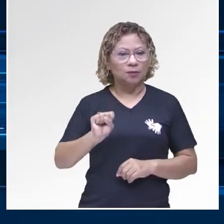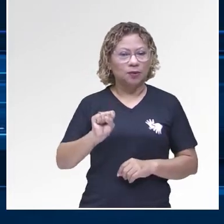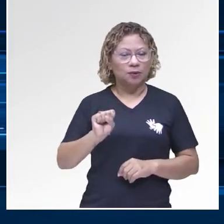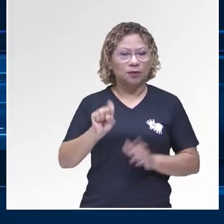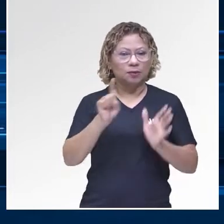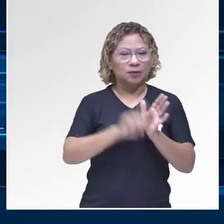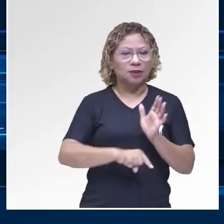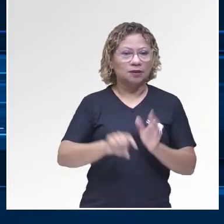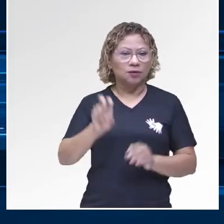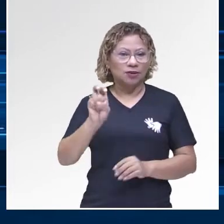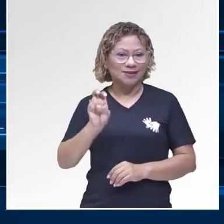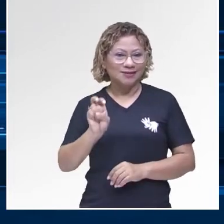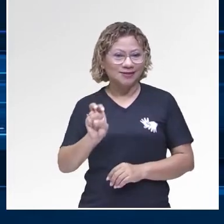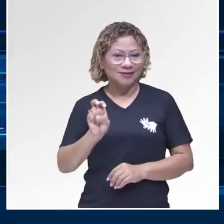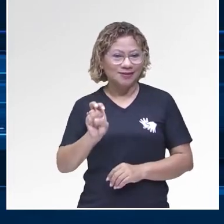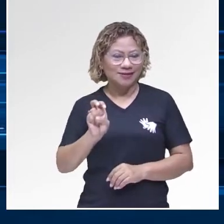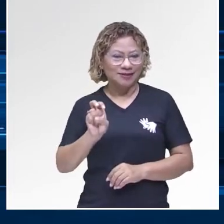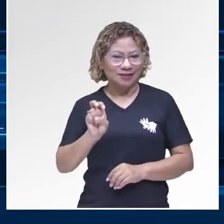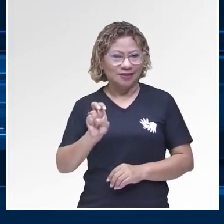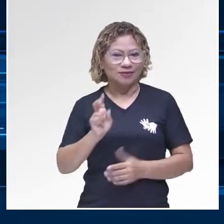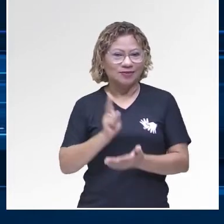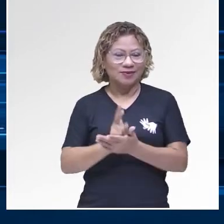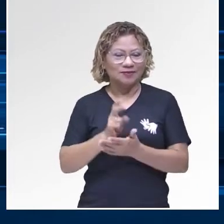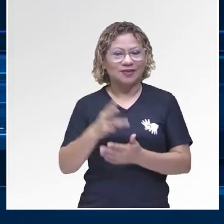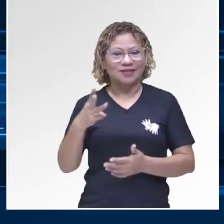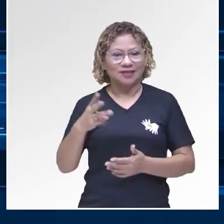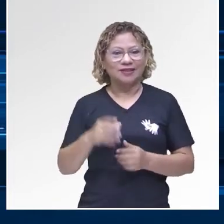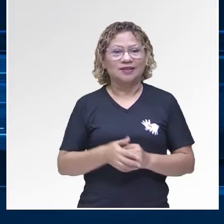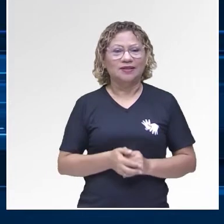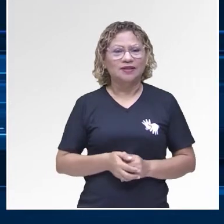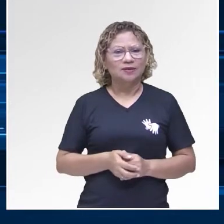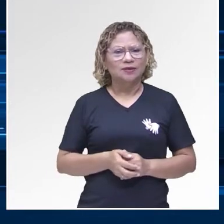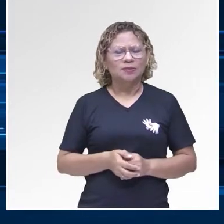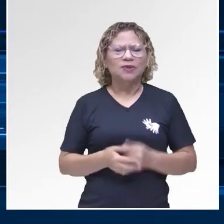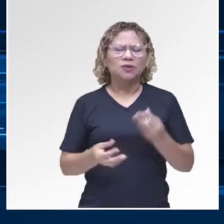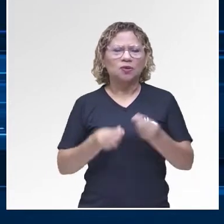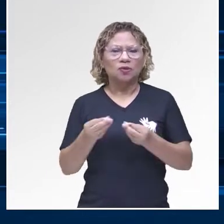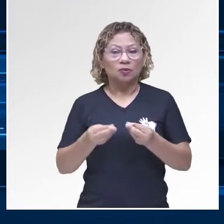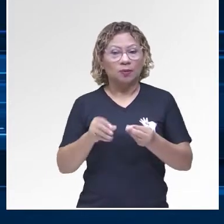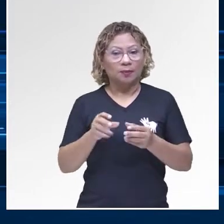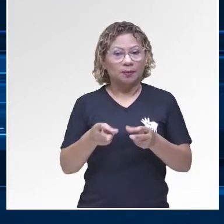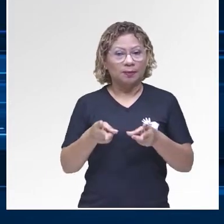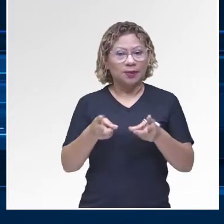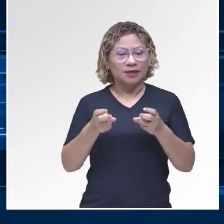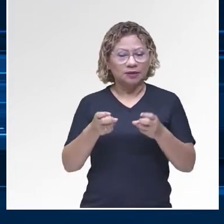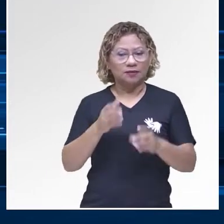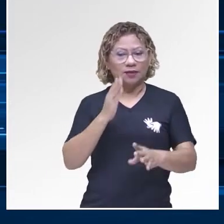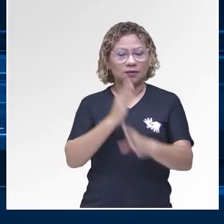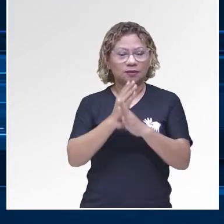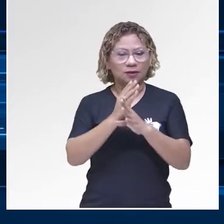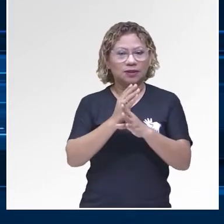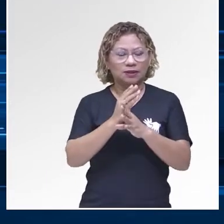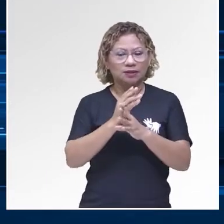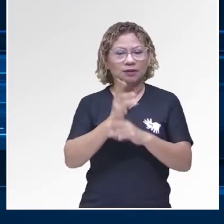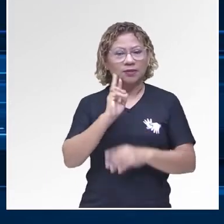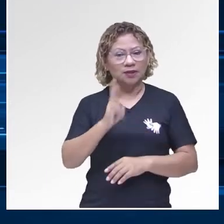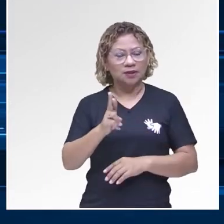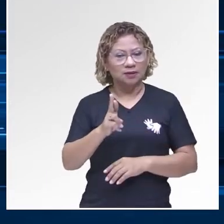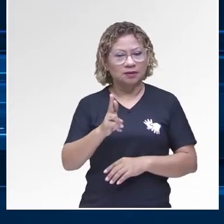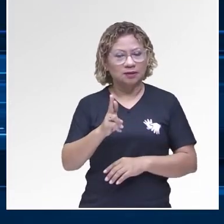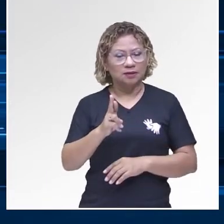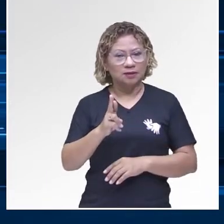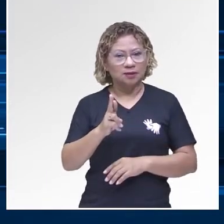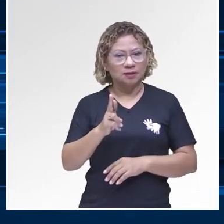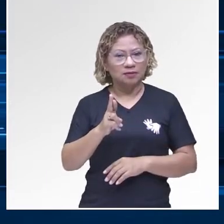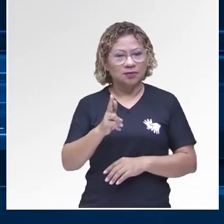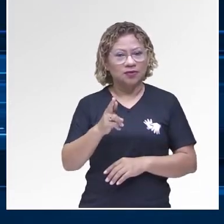consecutivos, sempre o posterior menos o anterior, nós vamos encontrar sempre uma mesma constante, que